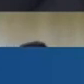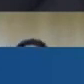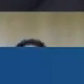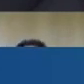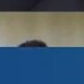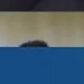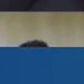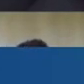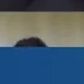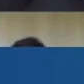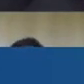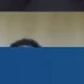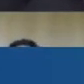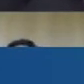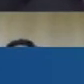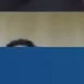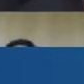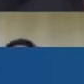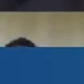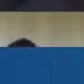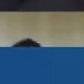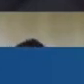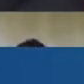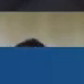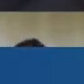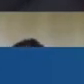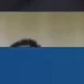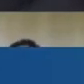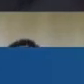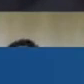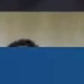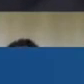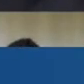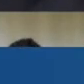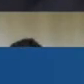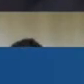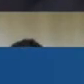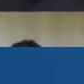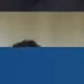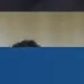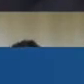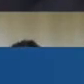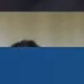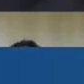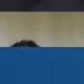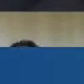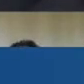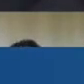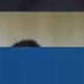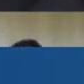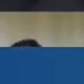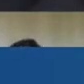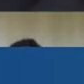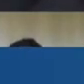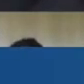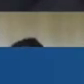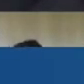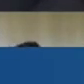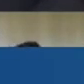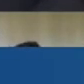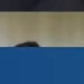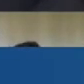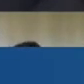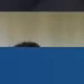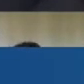Obrigado. De fato, o Instituto da Colaboração Premiada, previsto em lei, pressupõe exatamente esse acordo,